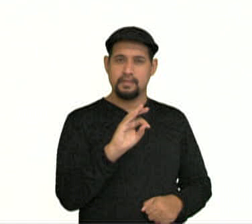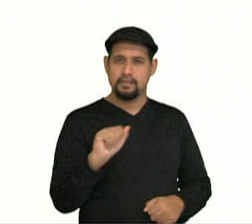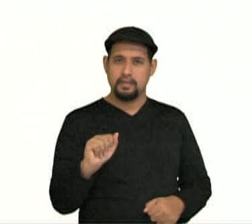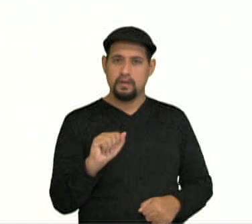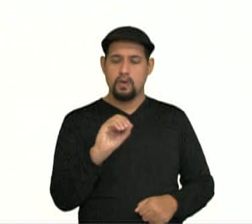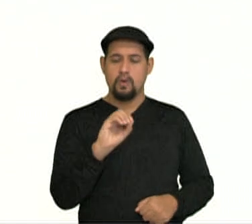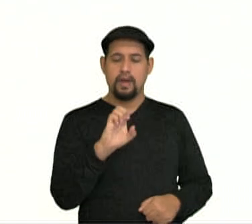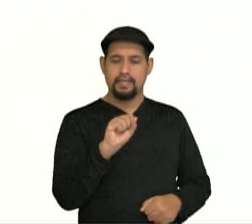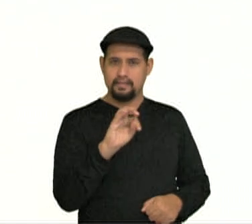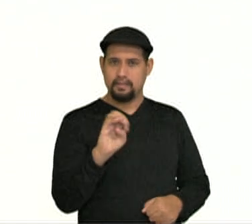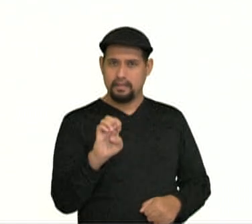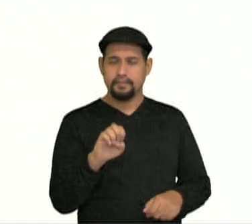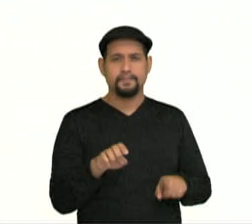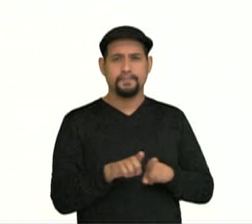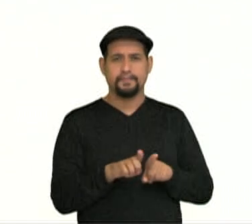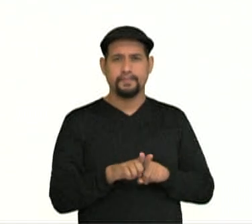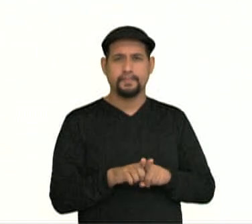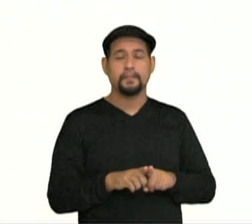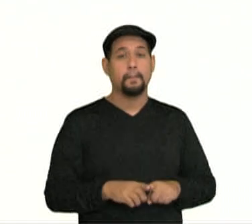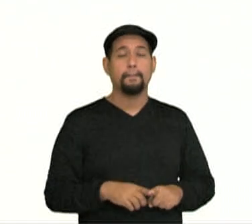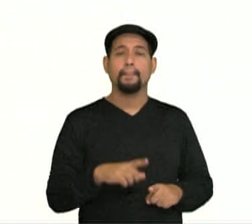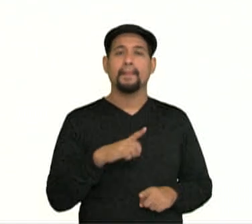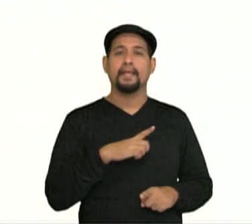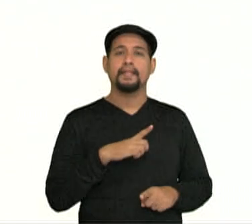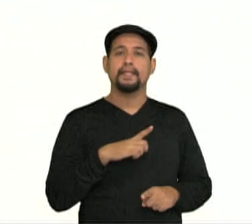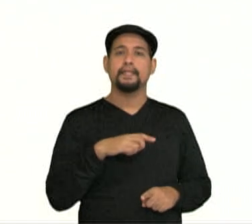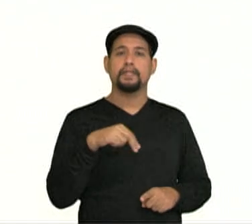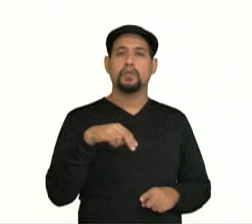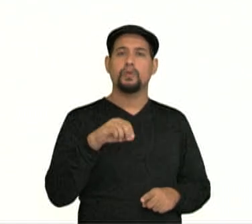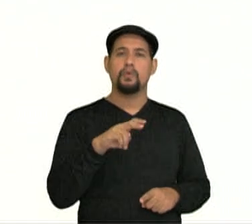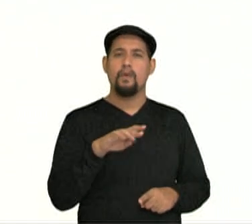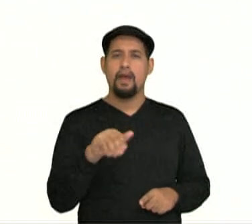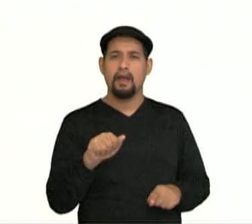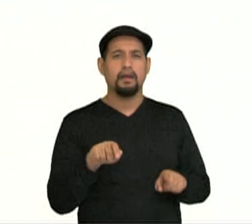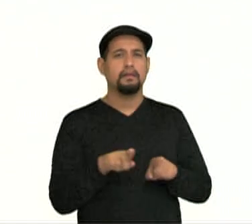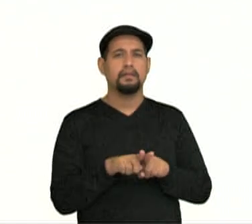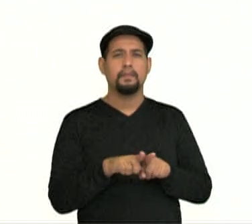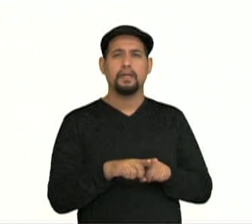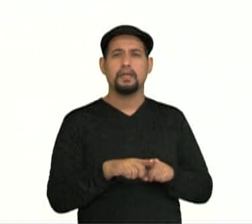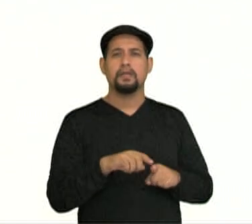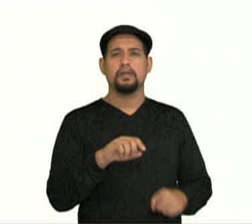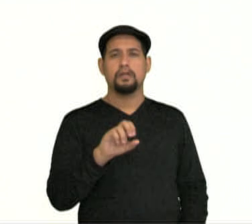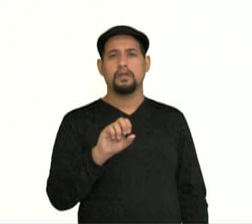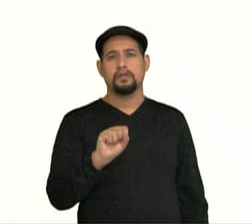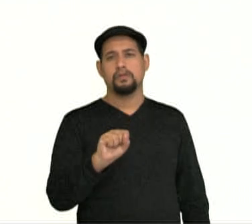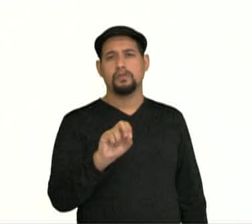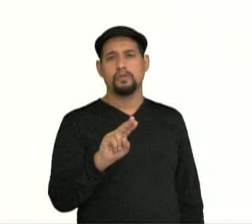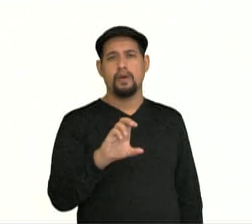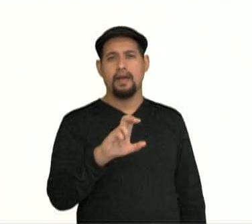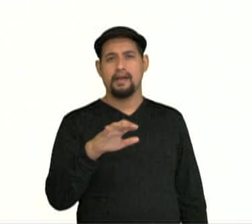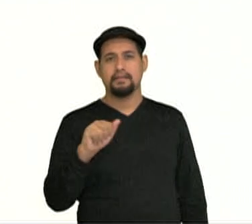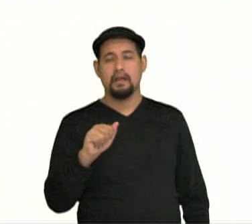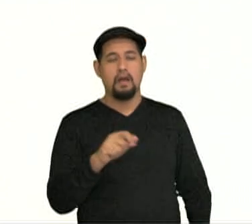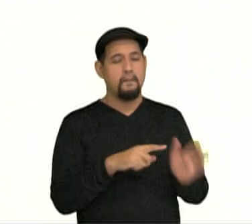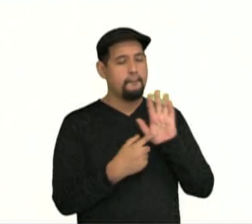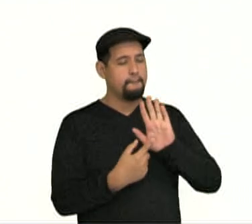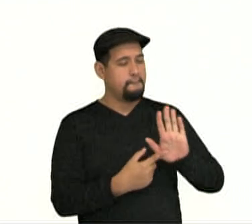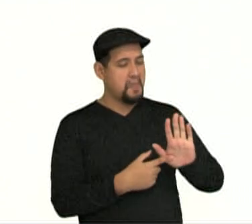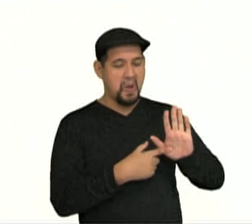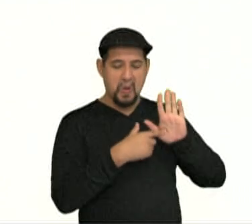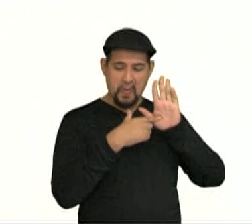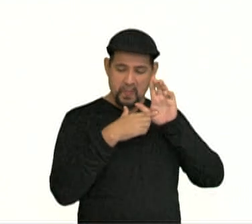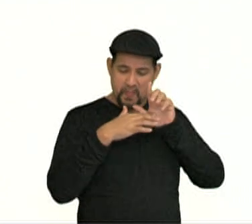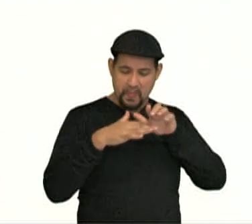Península Escandinava, Noruega, Dinamarca e Suécia, e é considerado uma das mais espetaculares paisagens